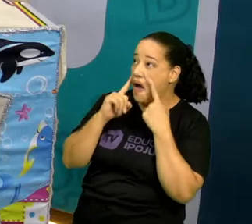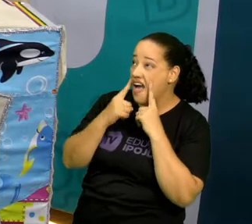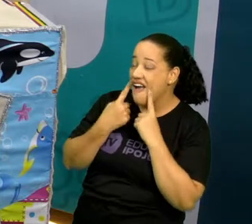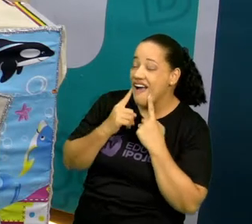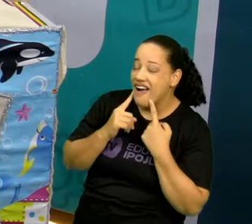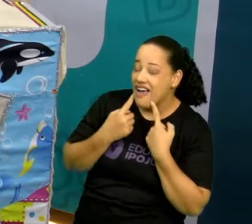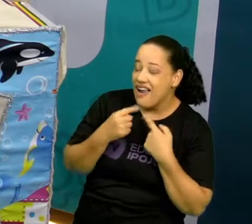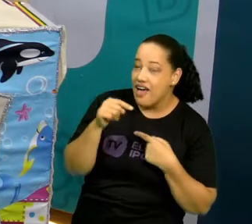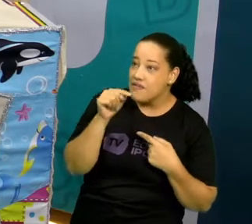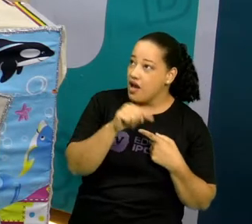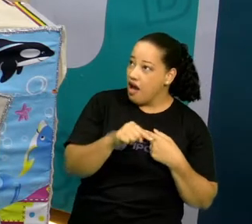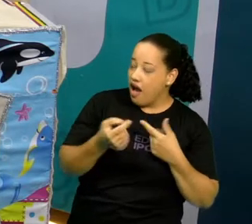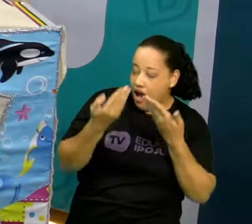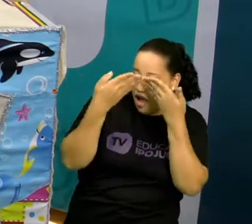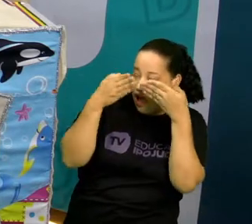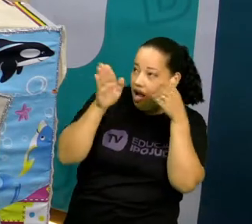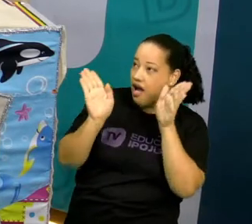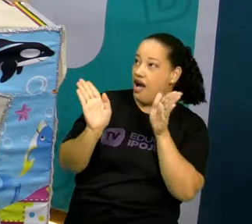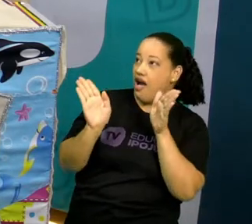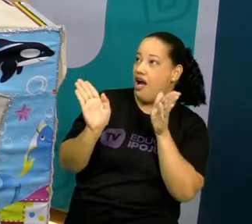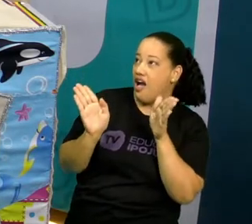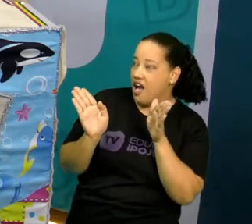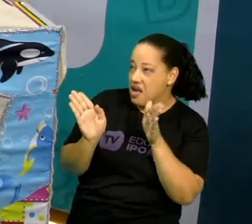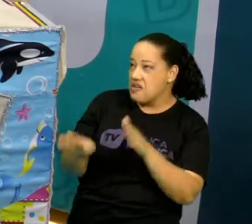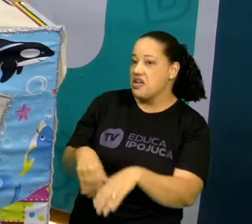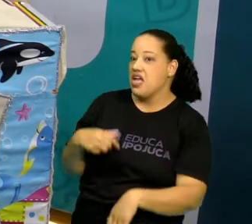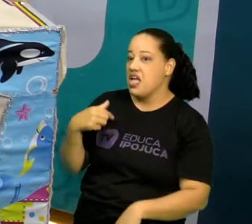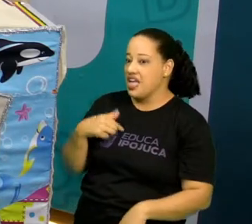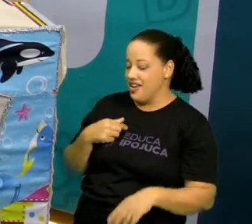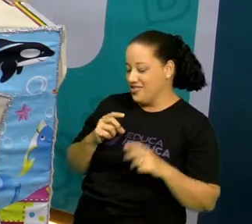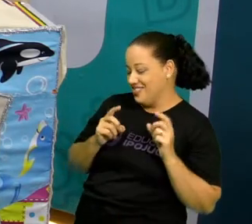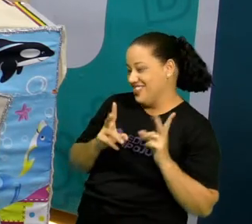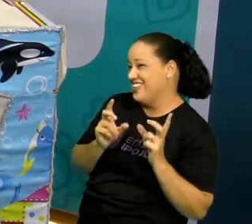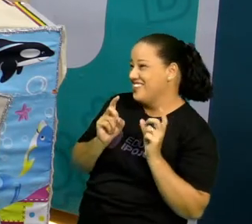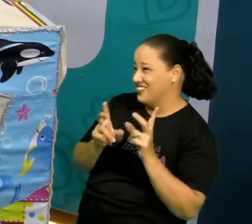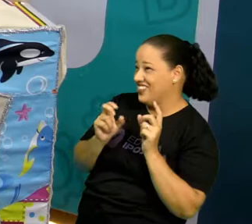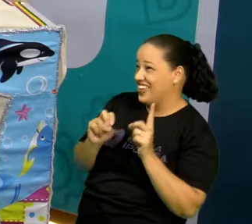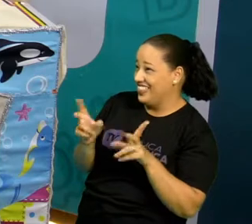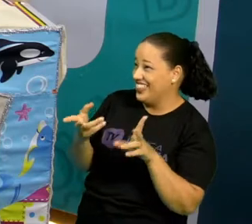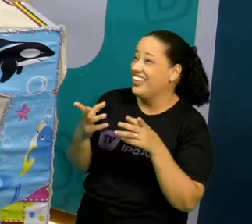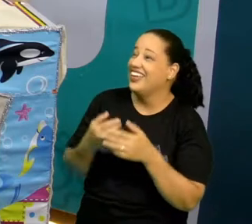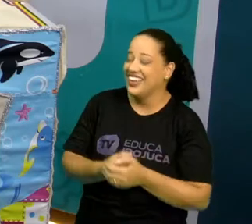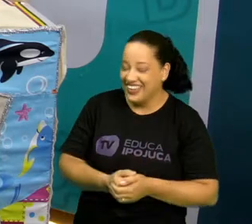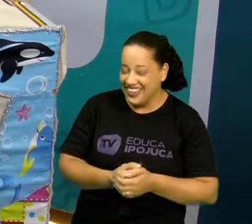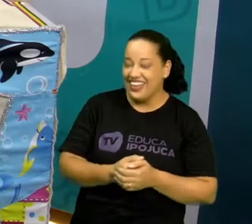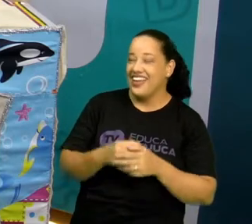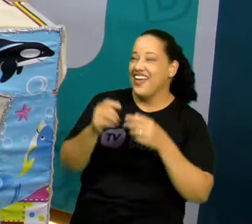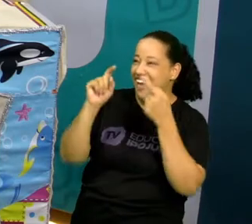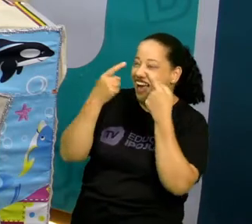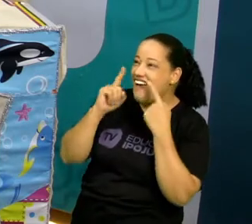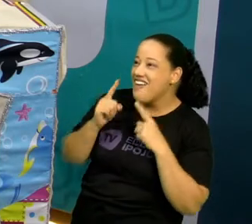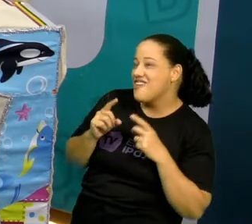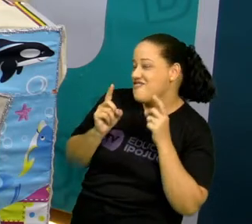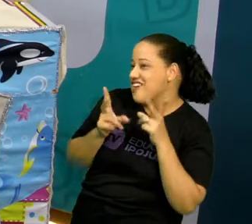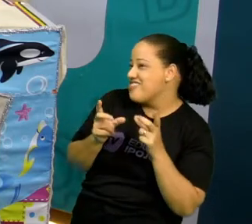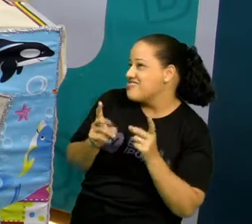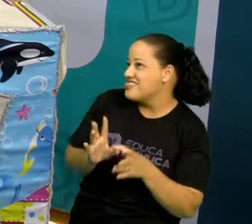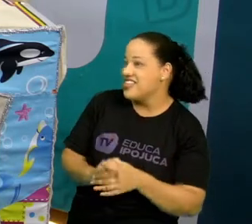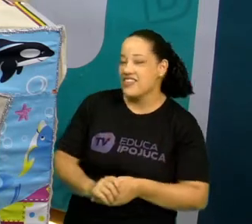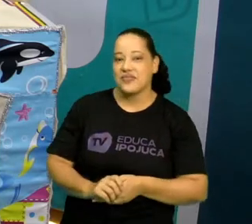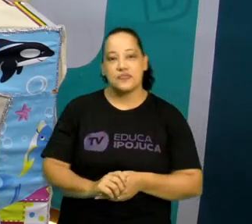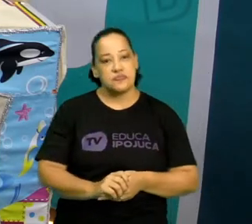novo. Fez ele enxergar de novo. Acho que eu vou vender essa lágrima. Mas aí foi na